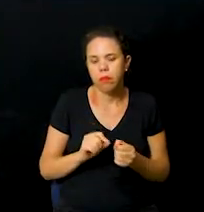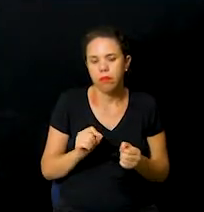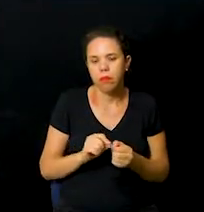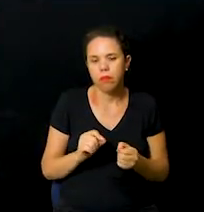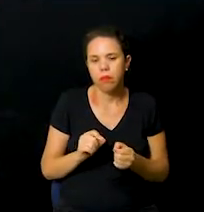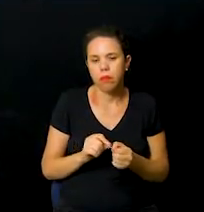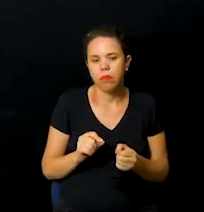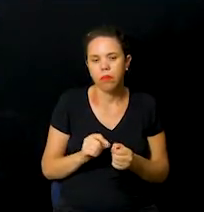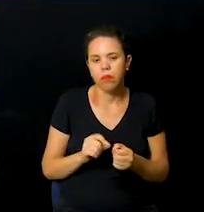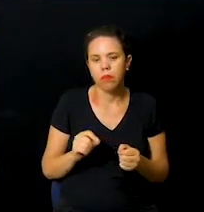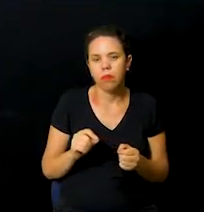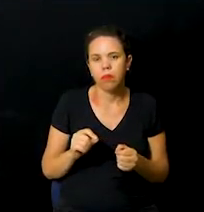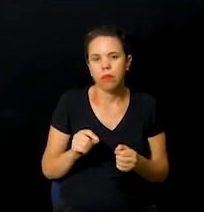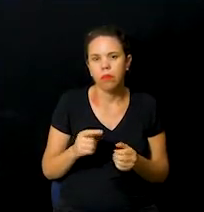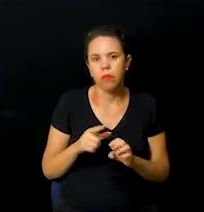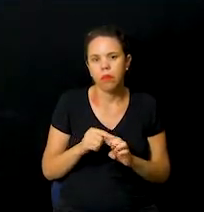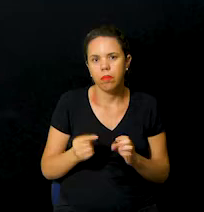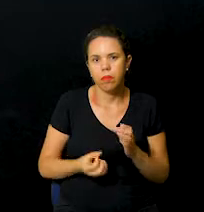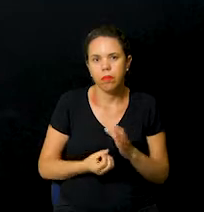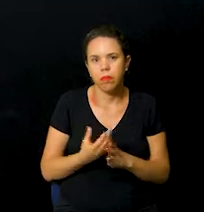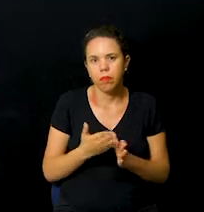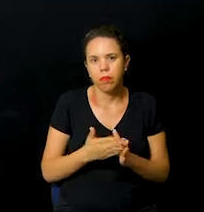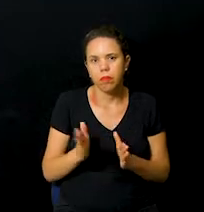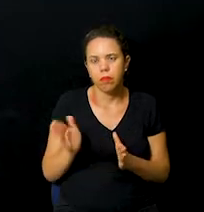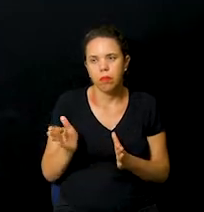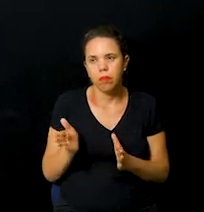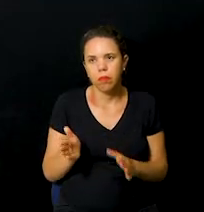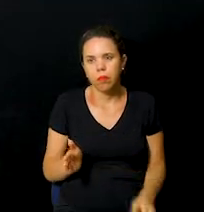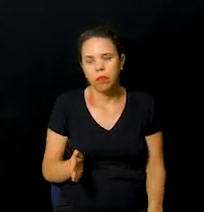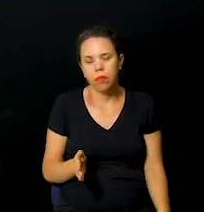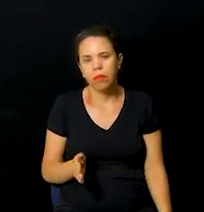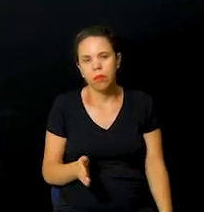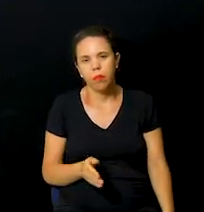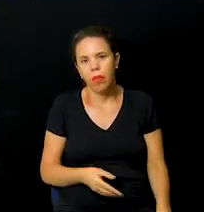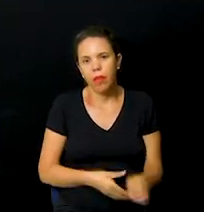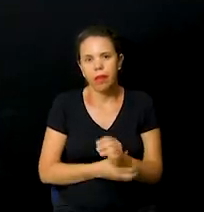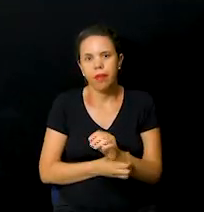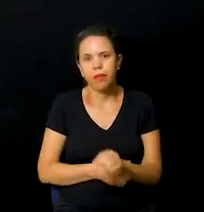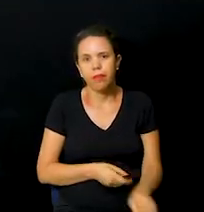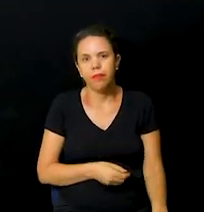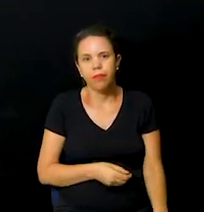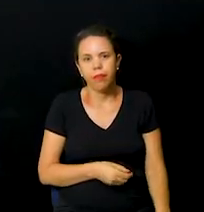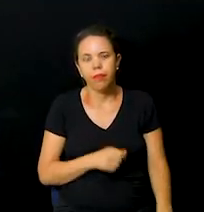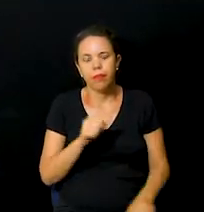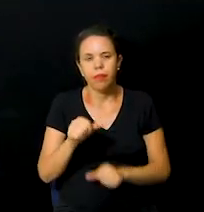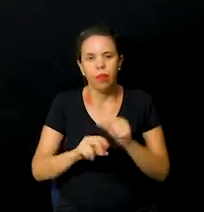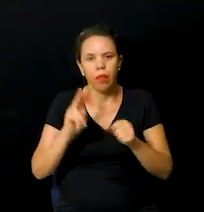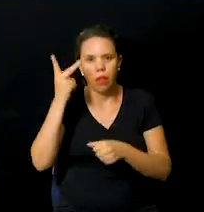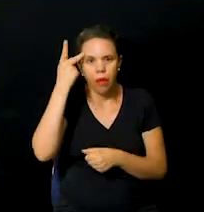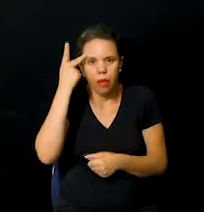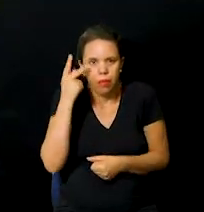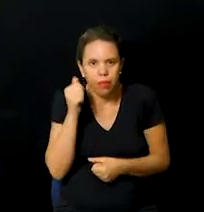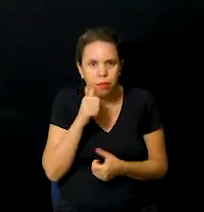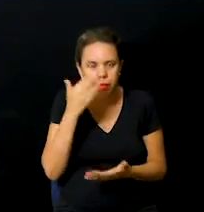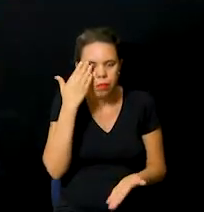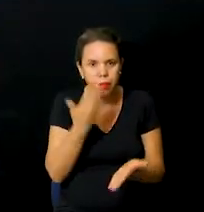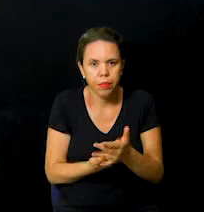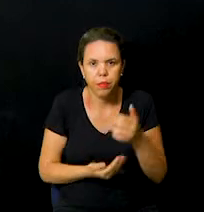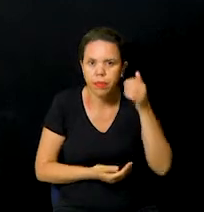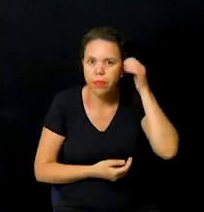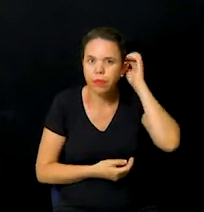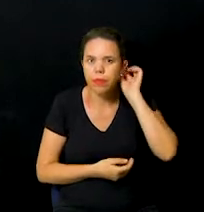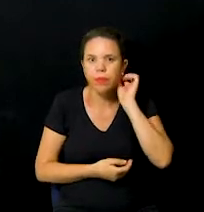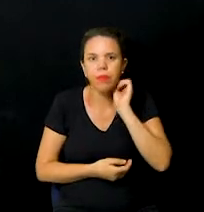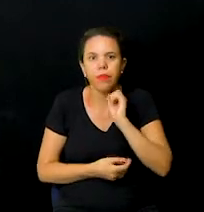Mas ela já faz, ela já tem as dores do empreender. Então, a gente está muito pautada nessas desconstruções do que